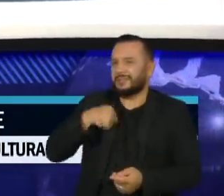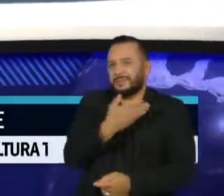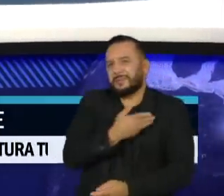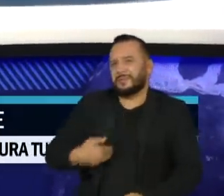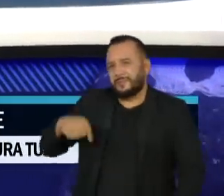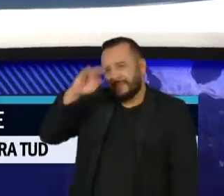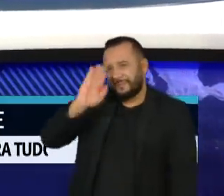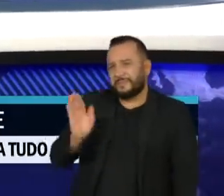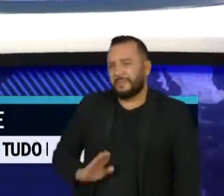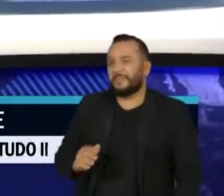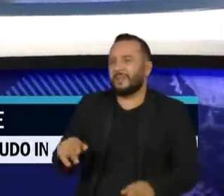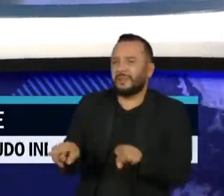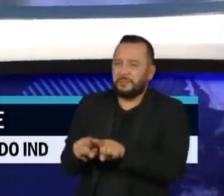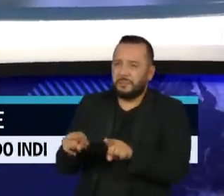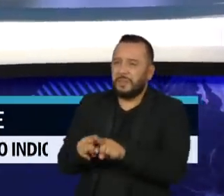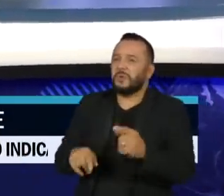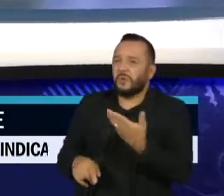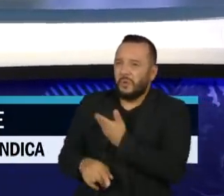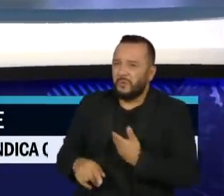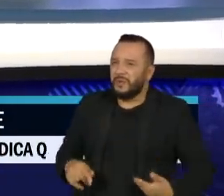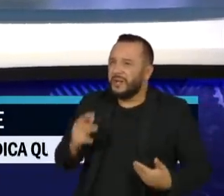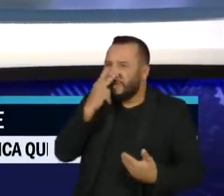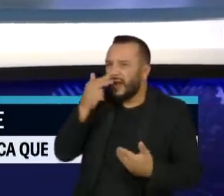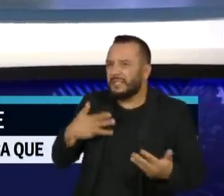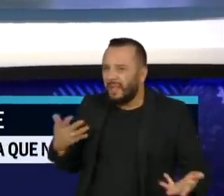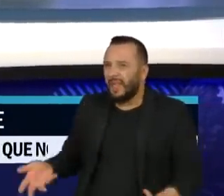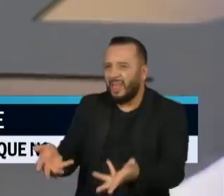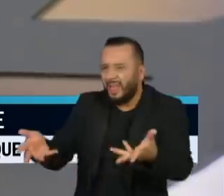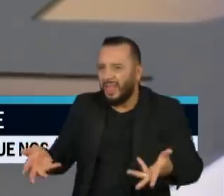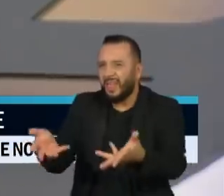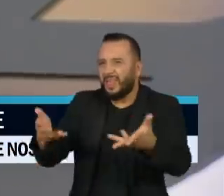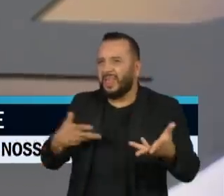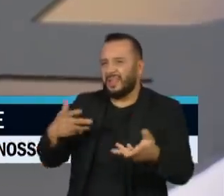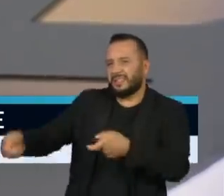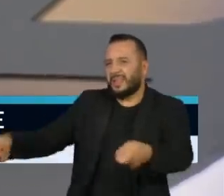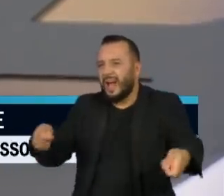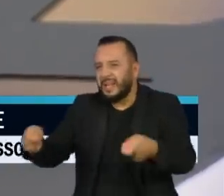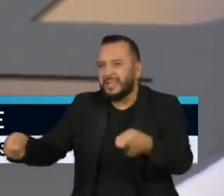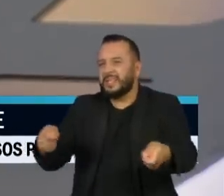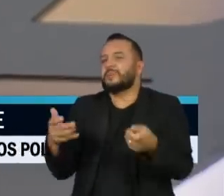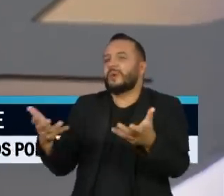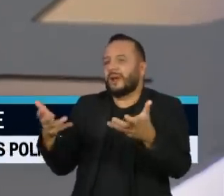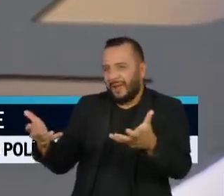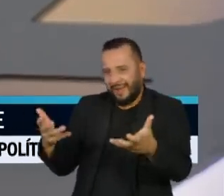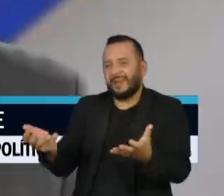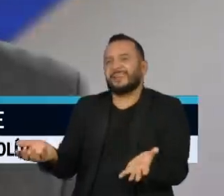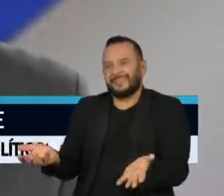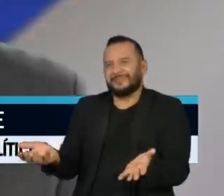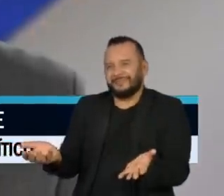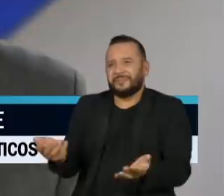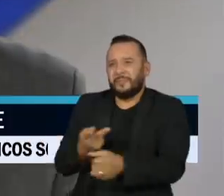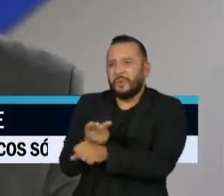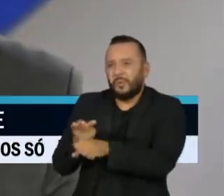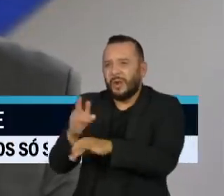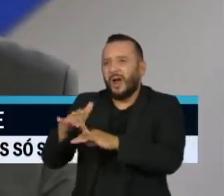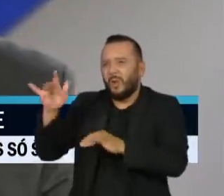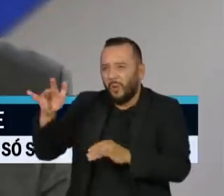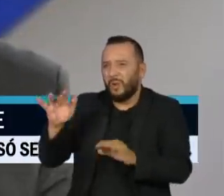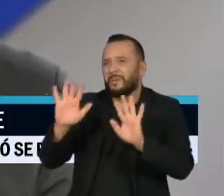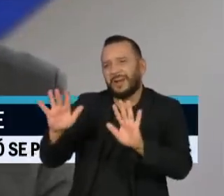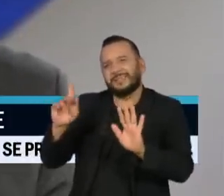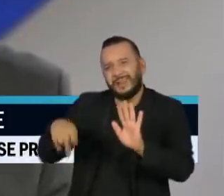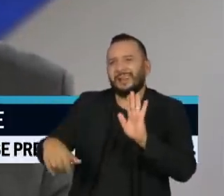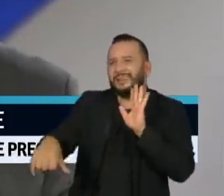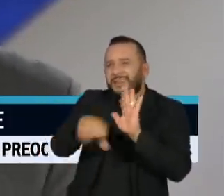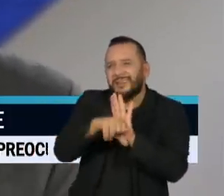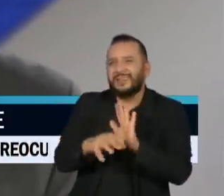fazer frente a esse suposto progresso que alguns ainda dizem, né, e regular uma atividade